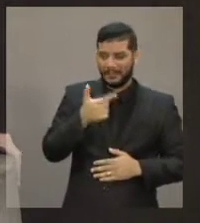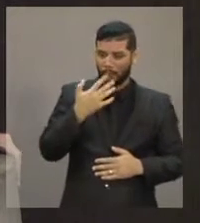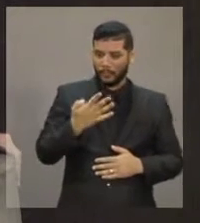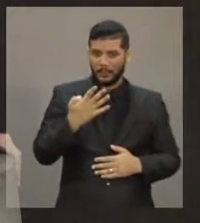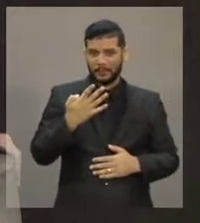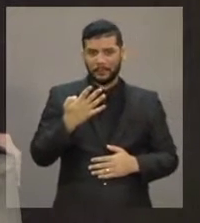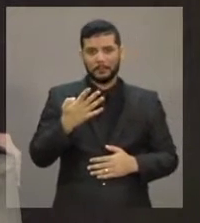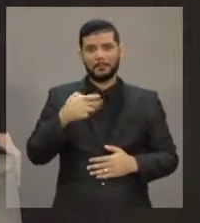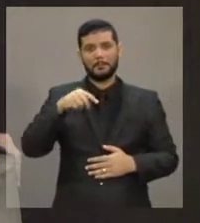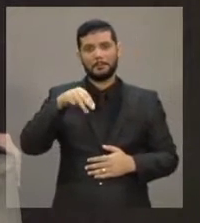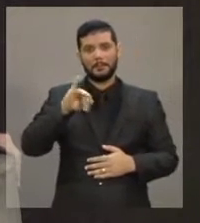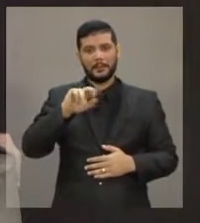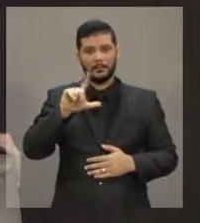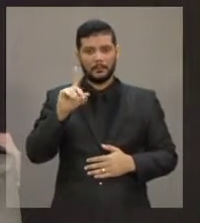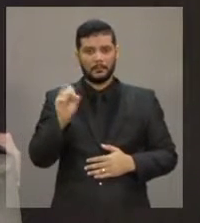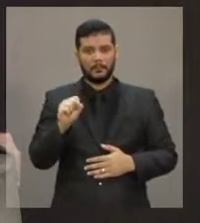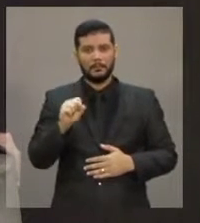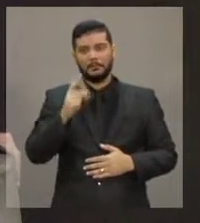trabalhadores informais.